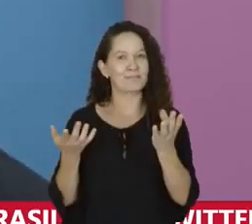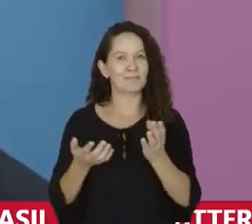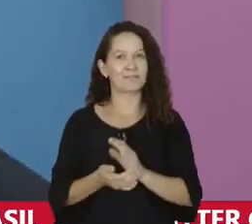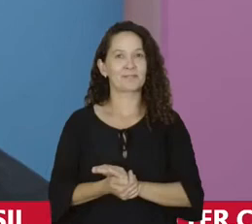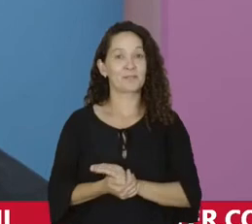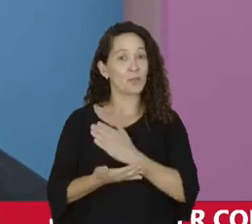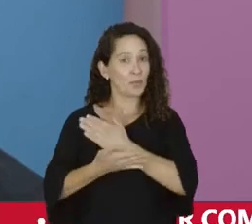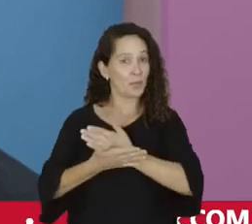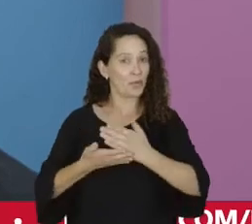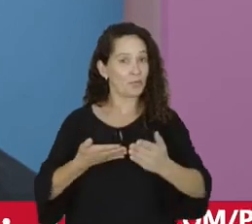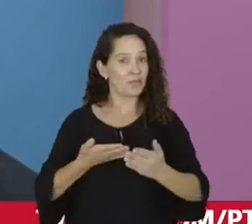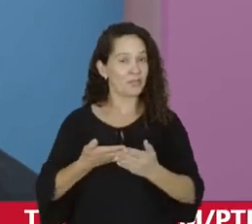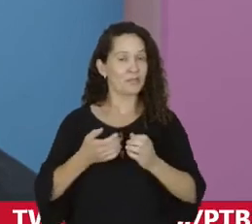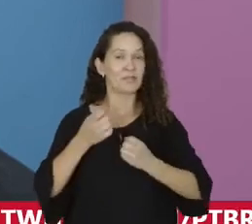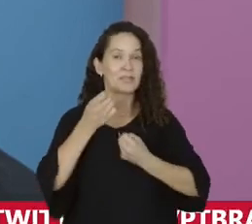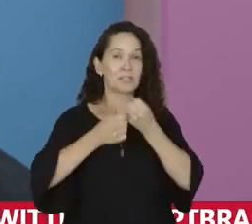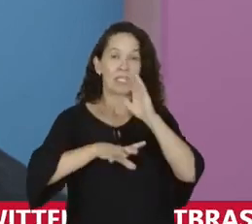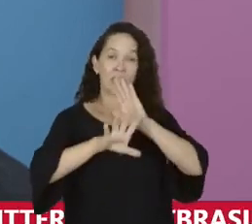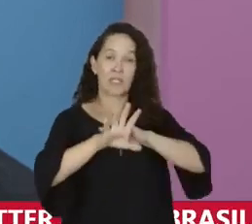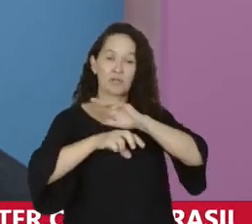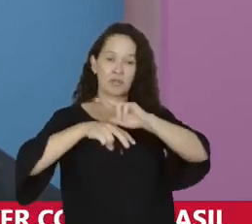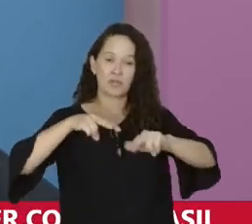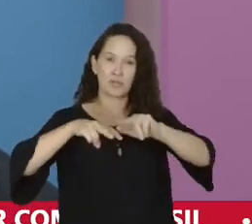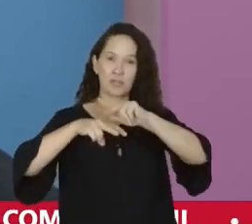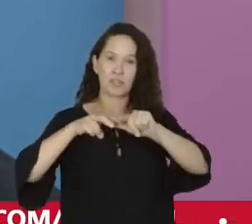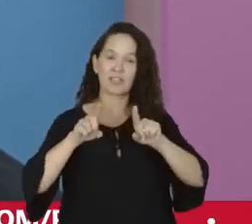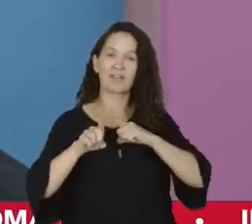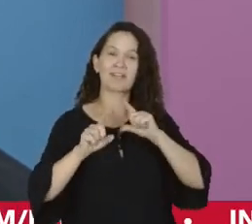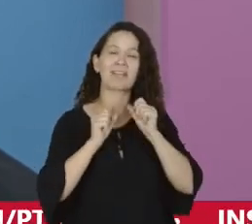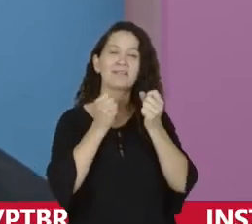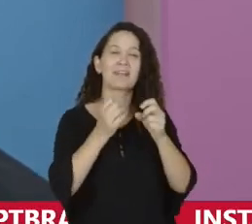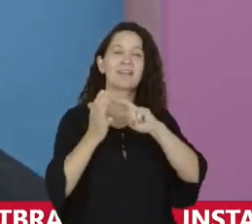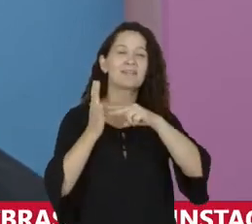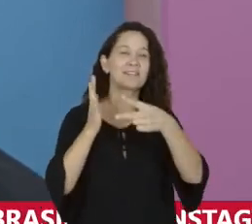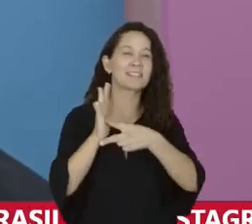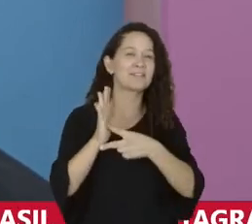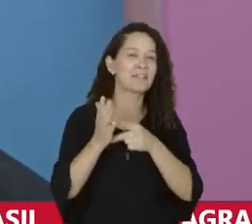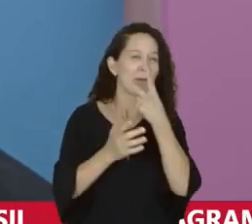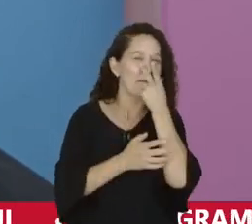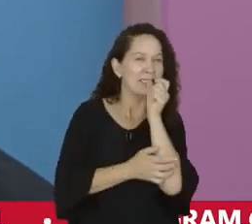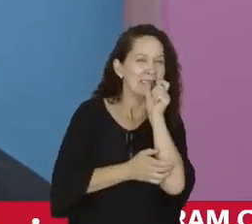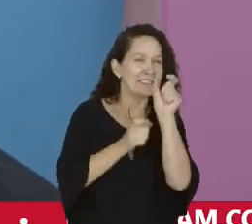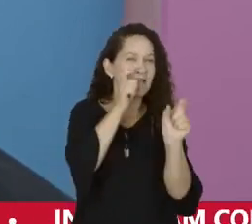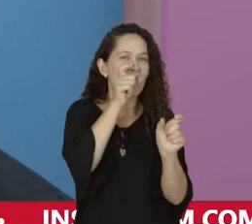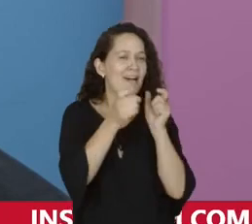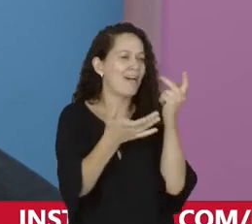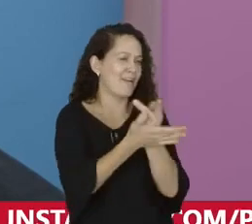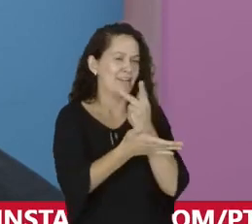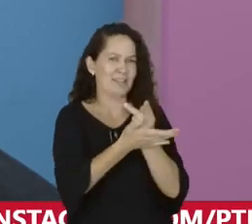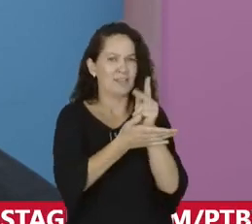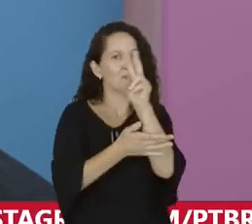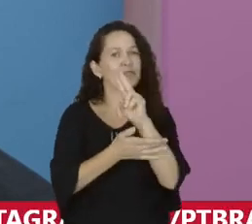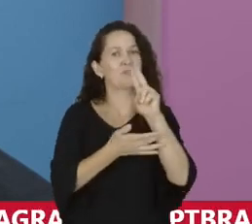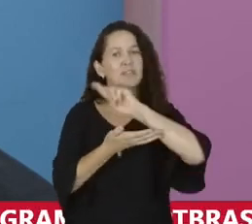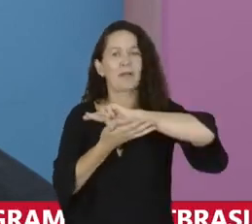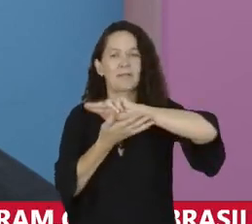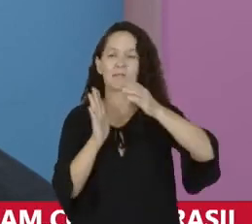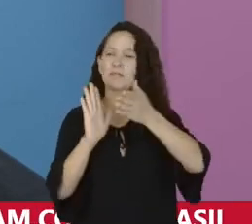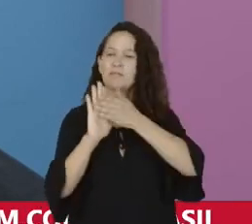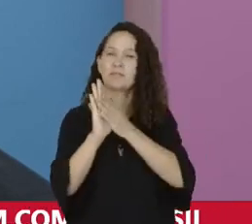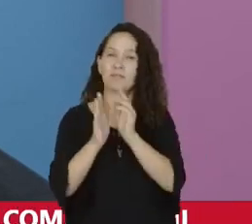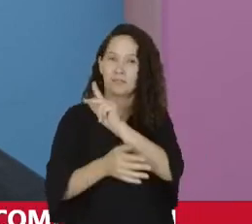Desde seu surgimento, a expressão ideologia de gênero carrega um sentido pejorativo e foi amplamente utilizada na